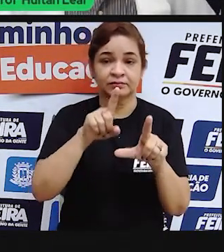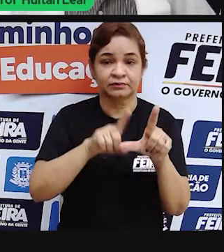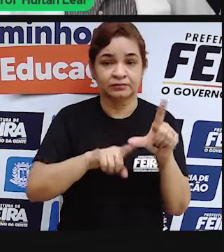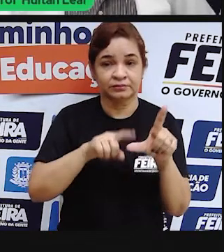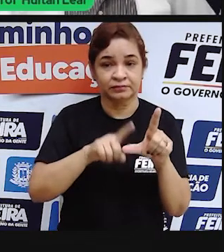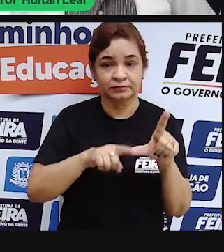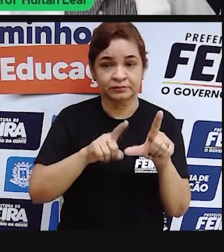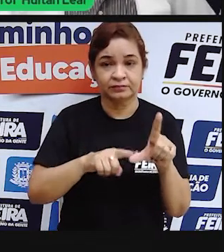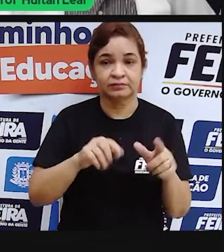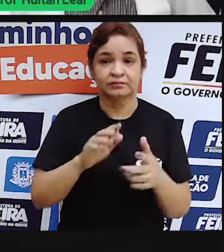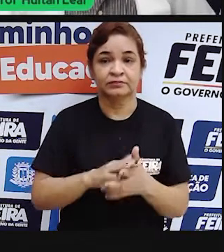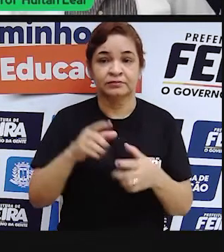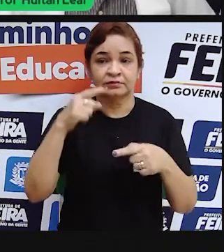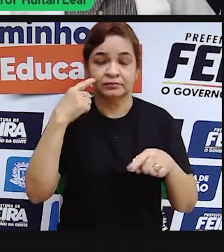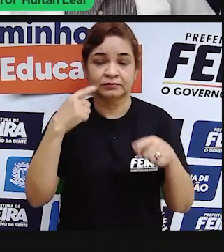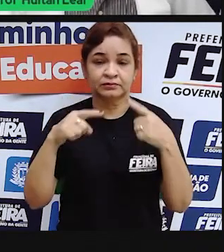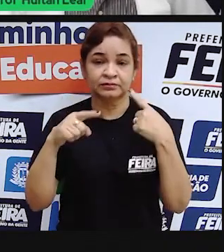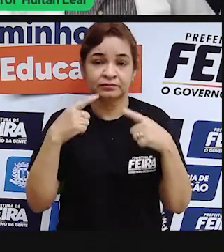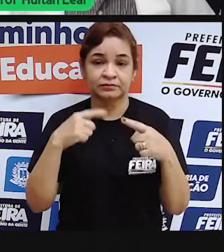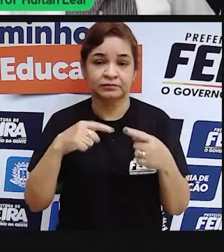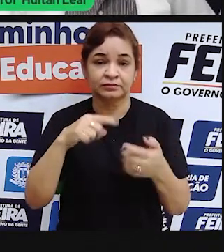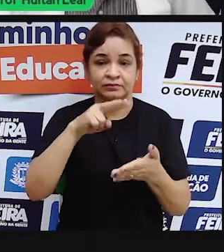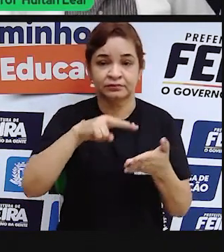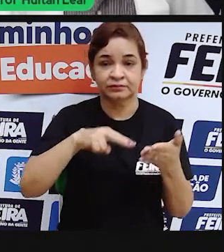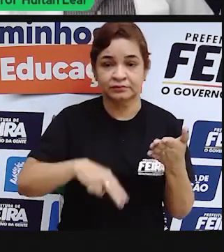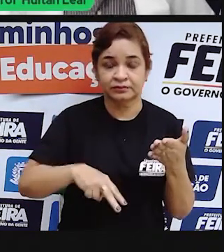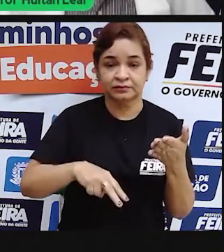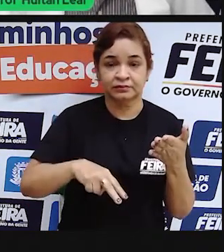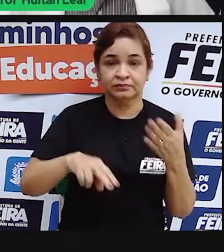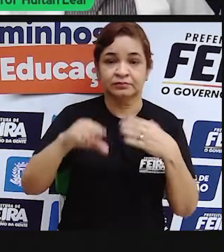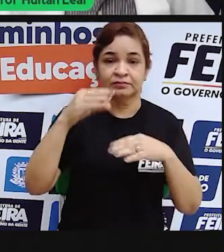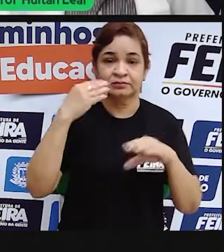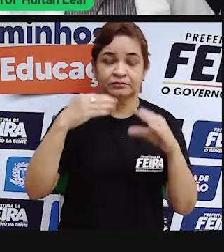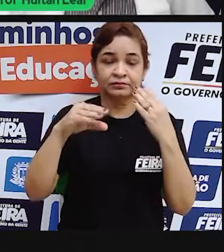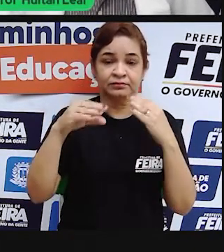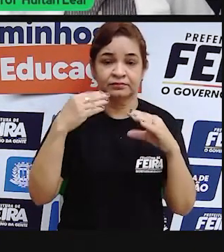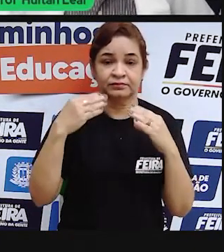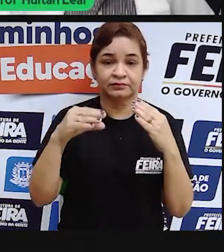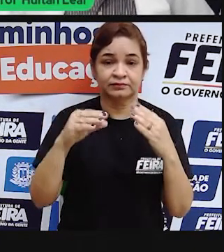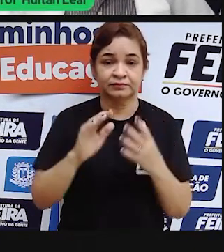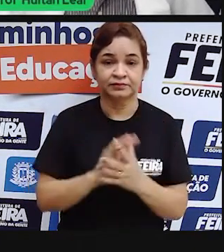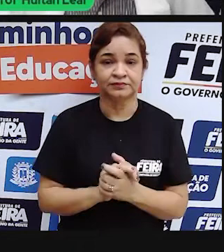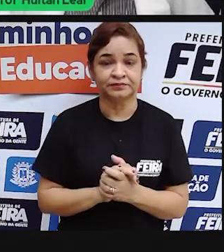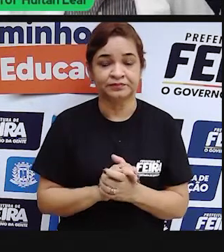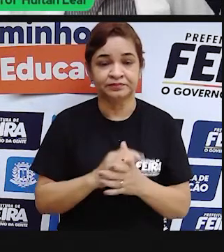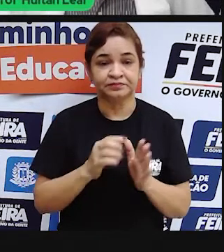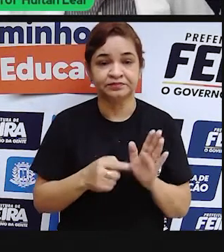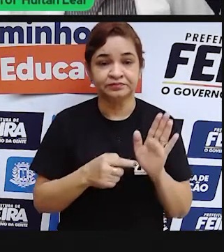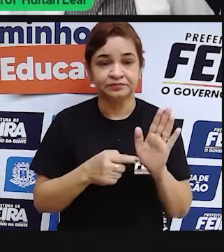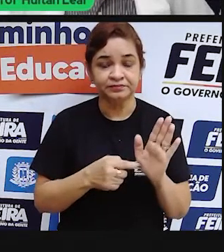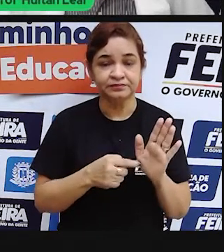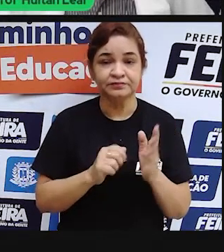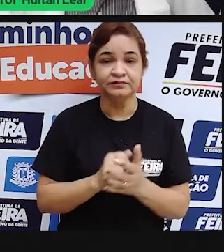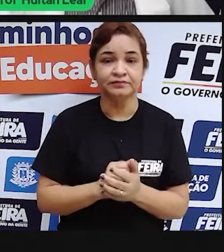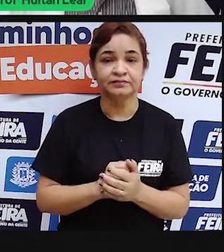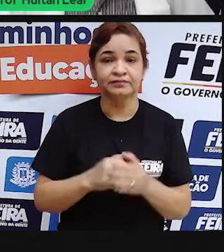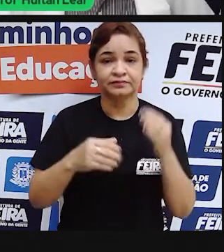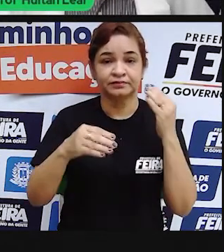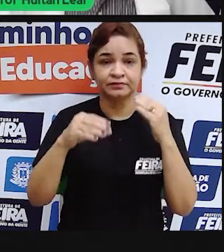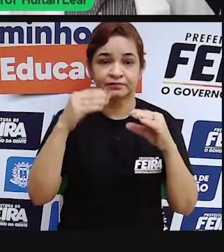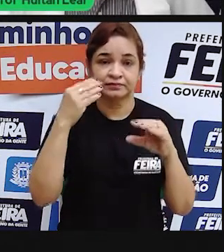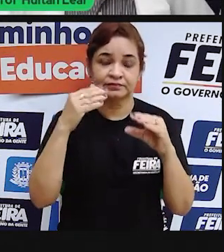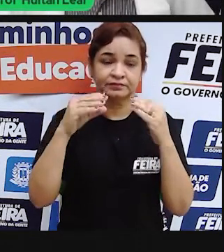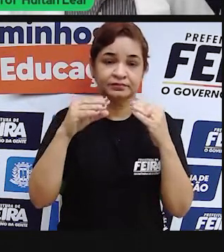composição musical e literária feita para ser cantada. Como o próprio nome diz, canção,